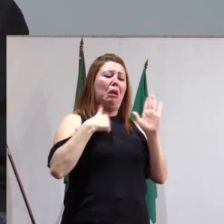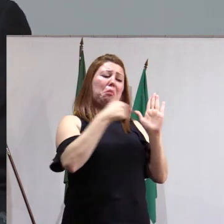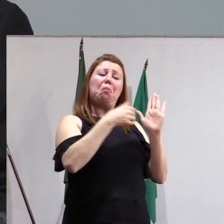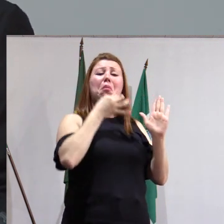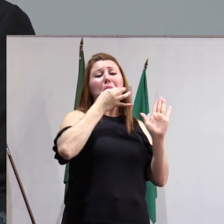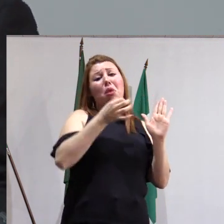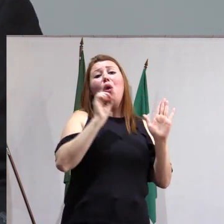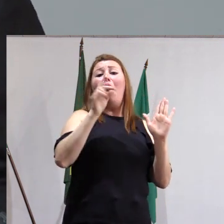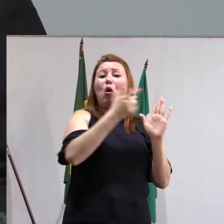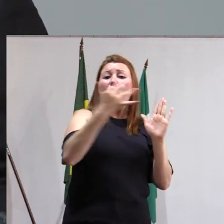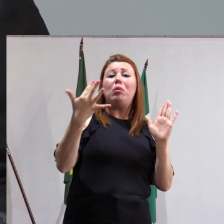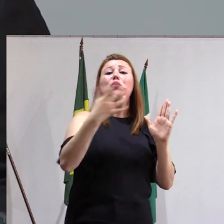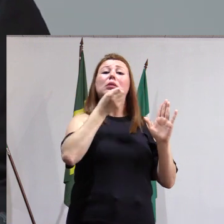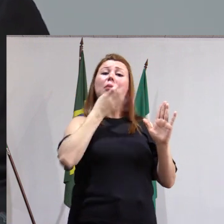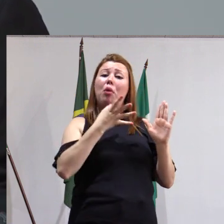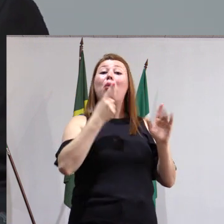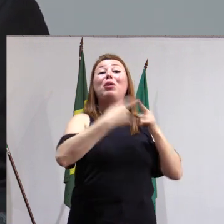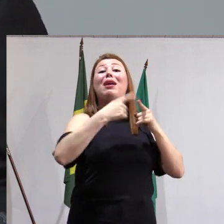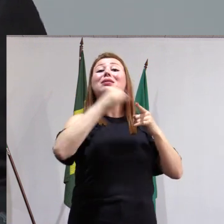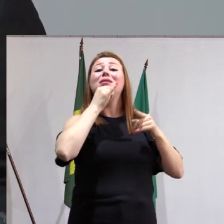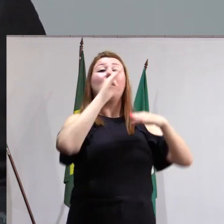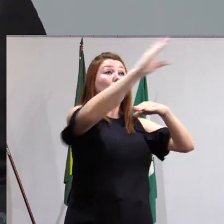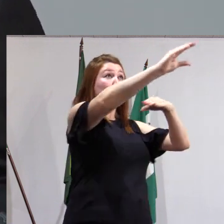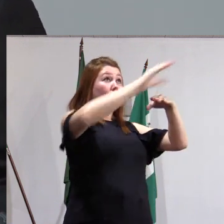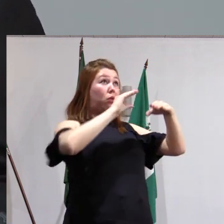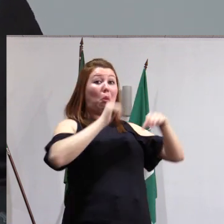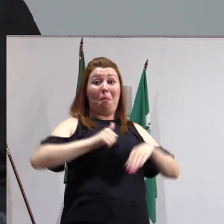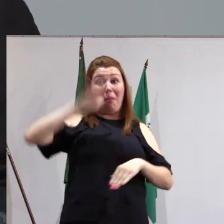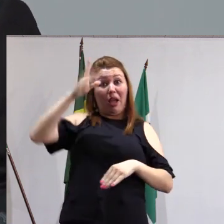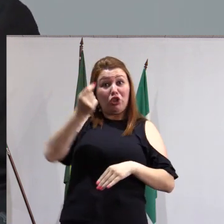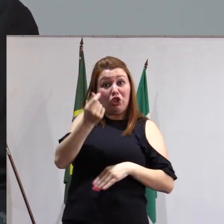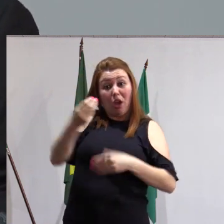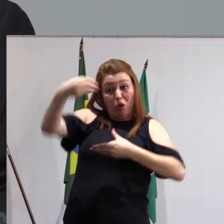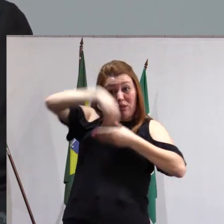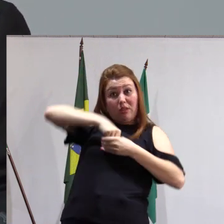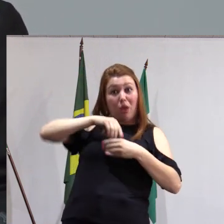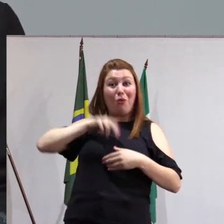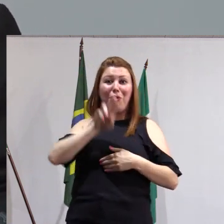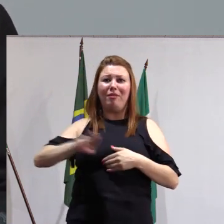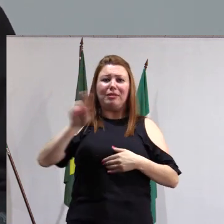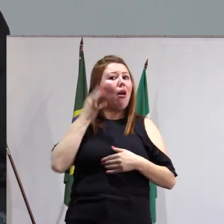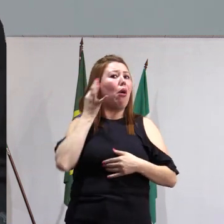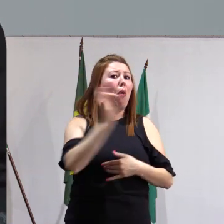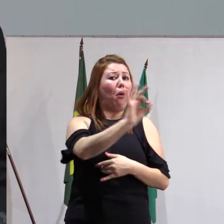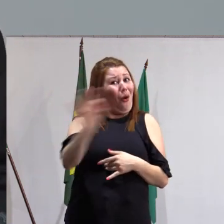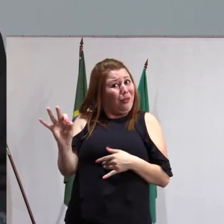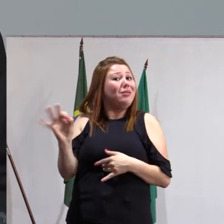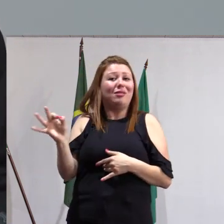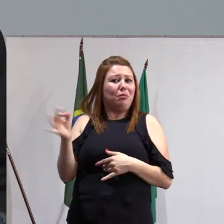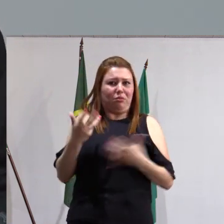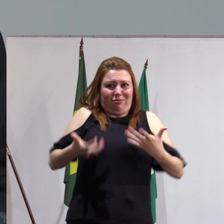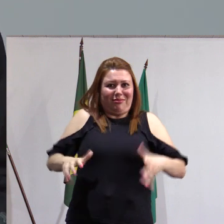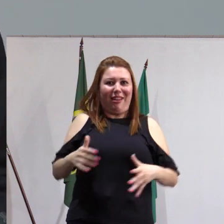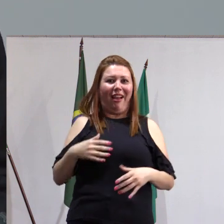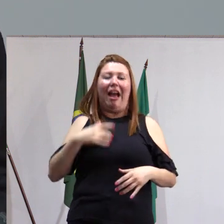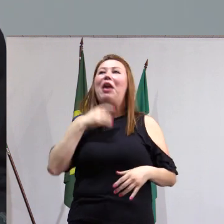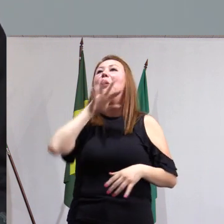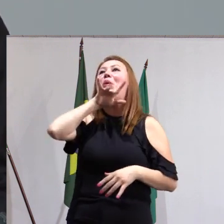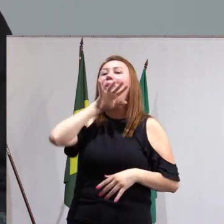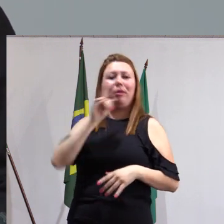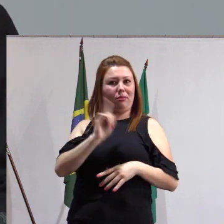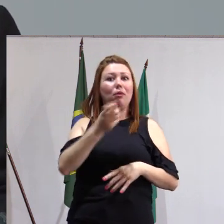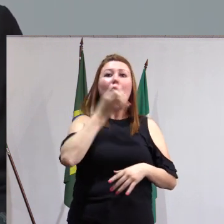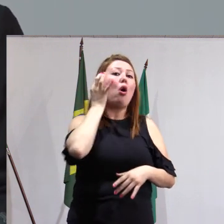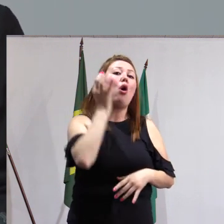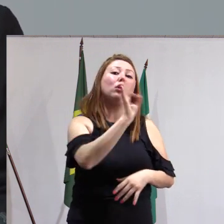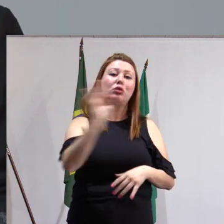exemplo, o fundo, se vier mais dinheiro para a universidade, ótimo, né? Acho que ninguém vai achar ruim, né?